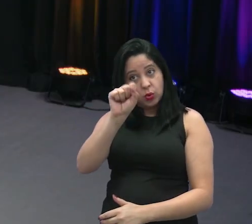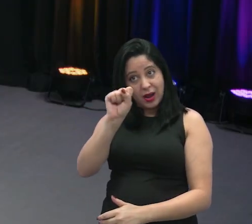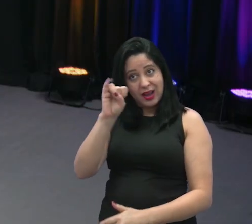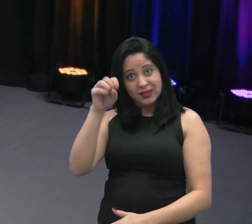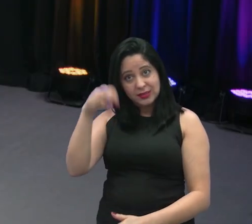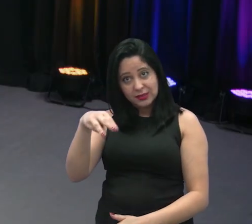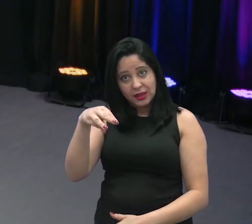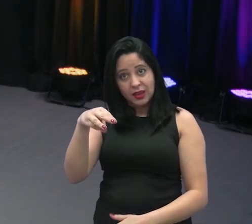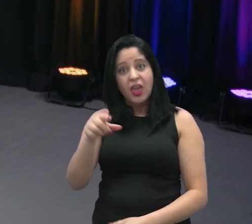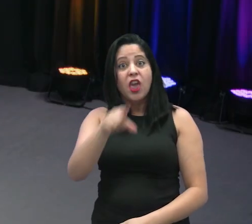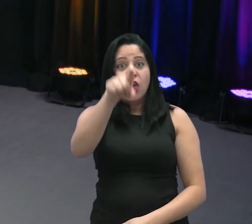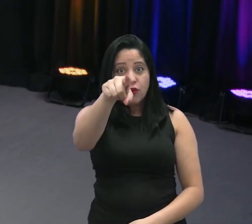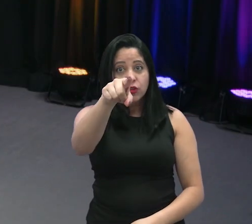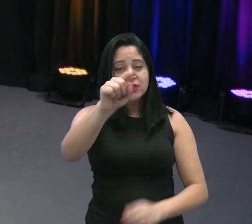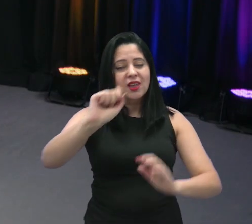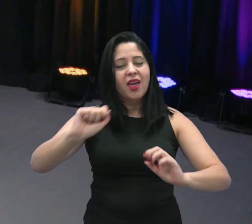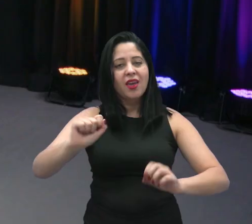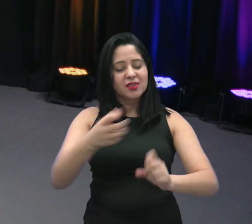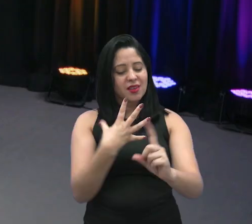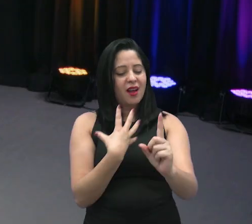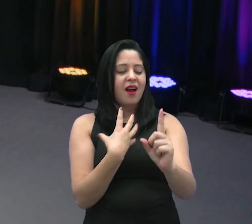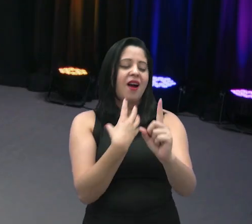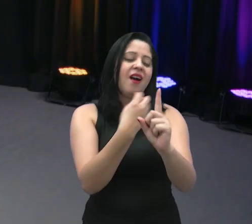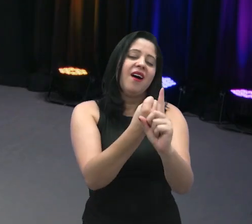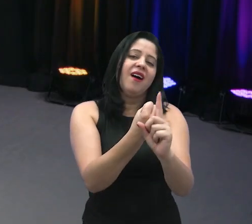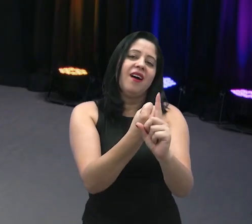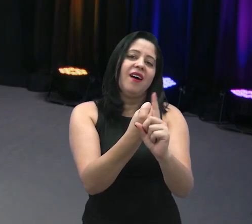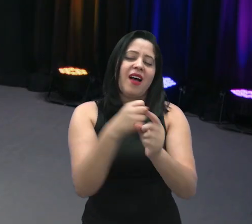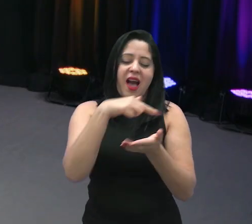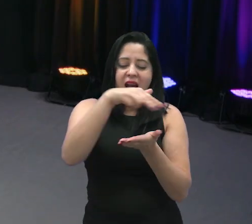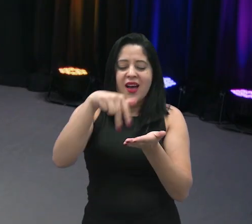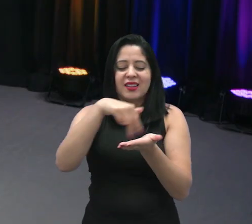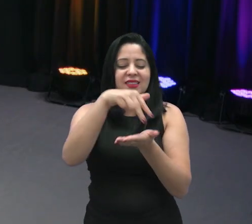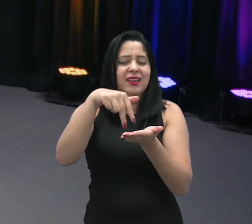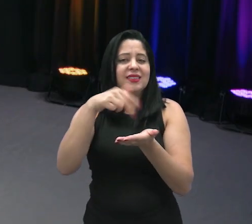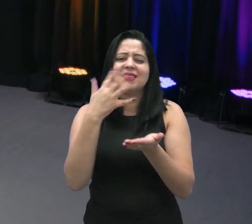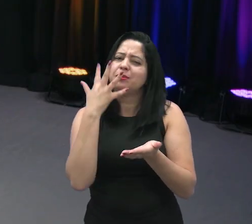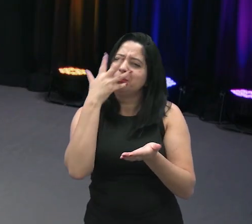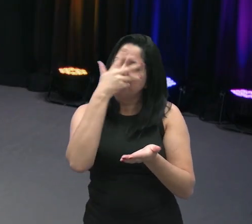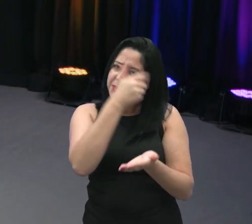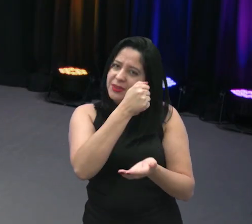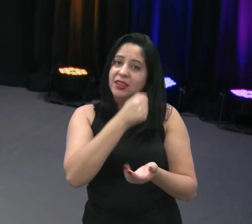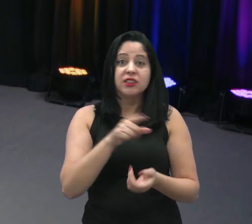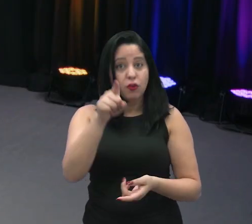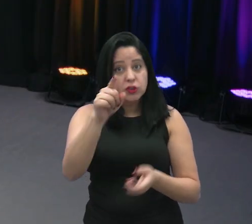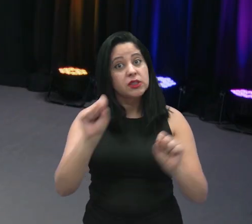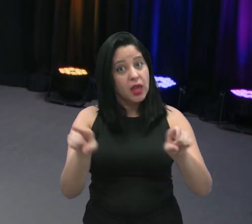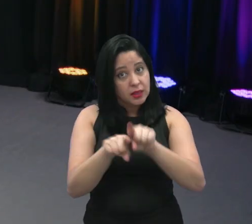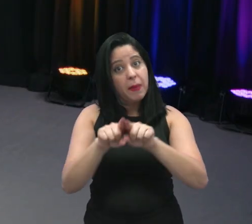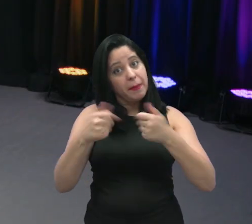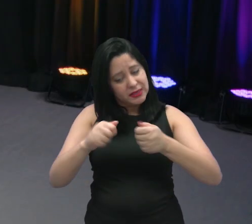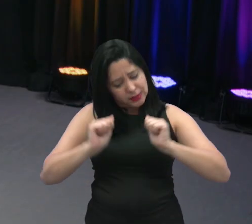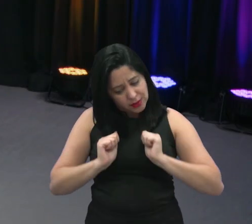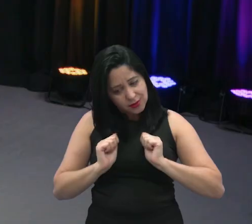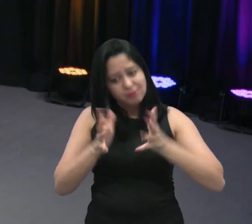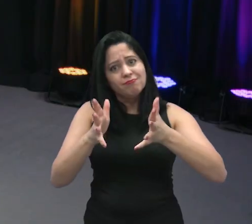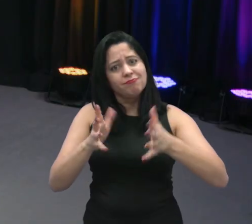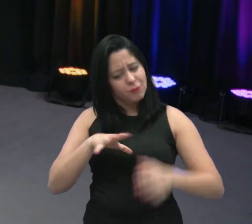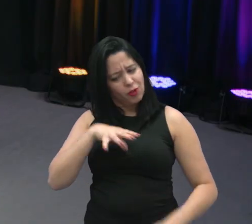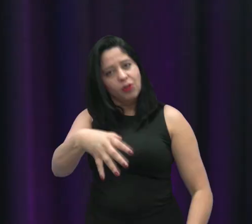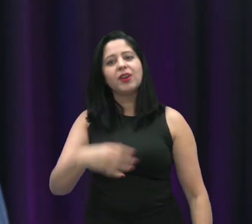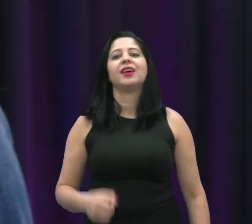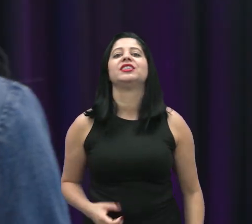ASIM, para que vocês possam se inspirar nessa apresentação que foi tão incrível, a dar também o seu passo de